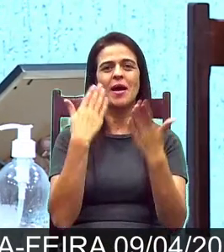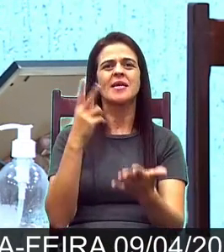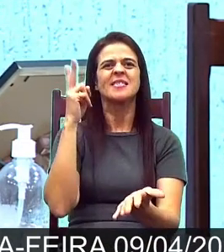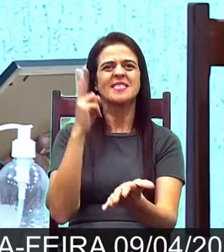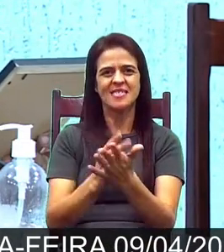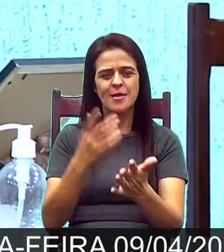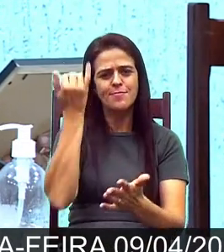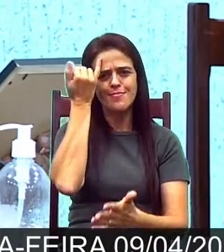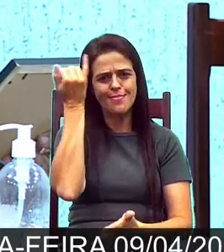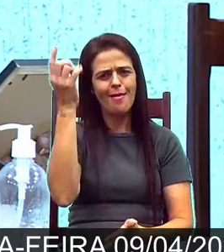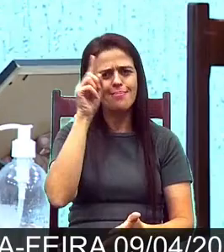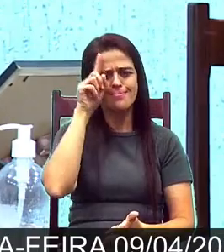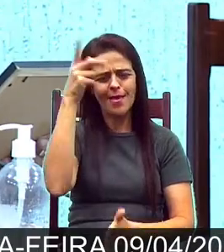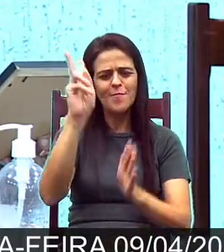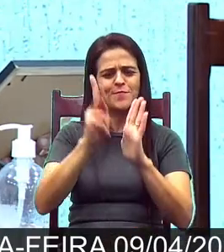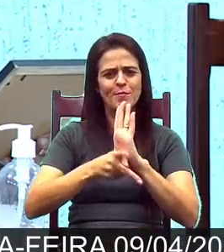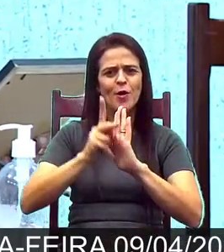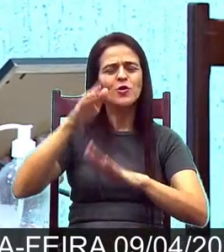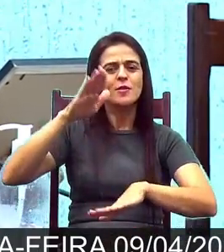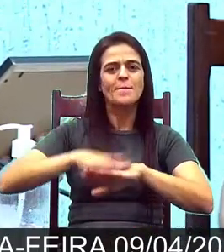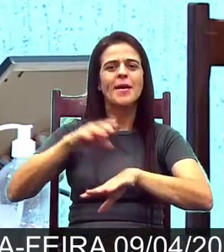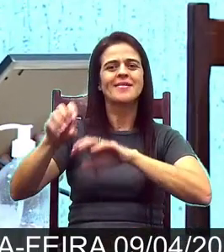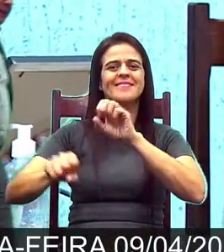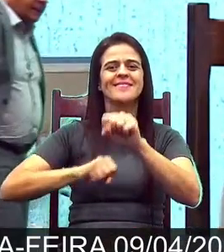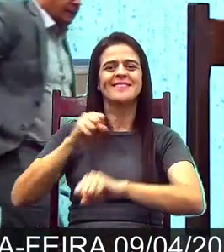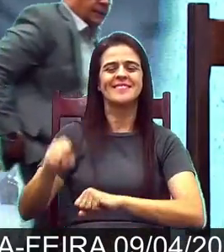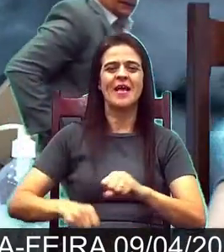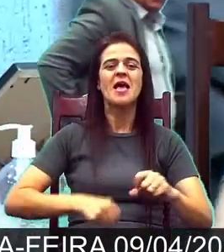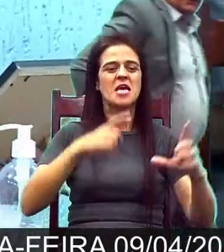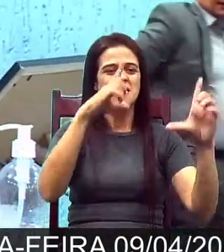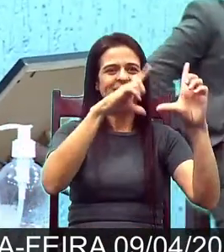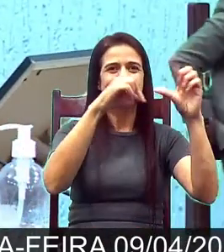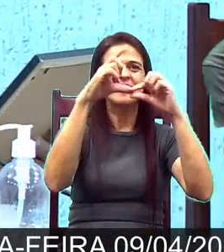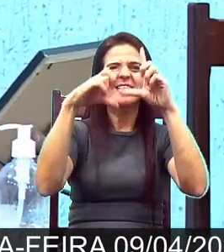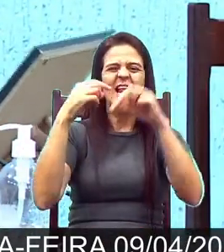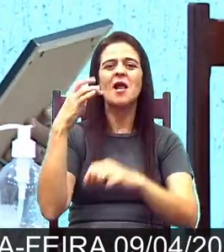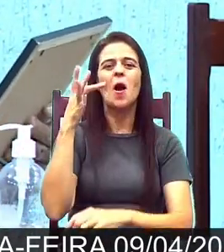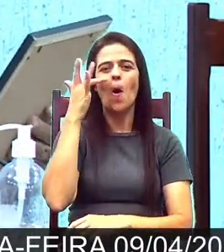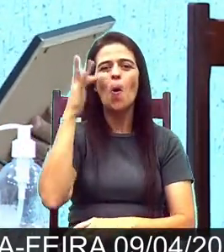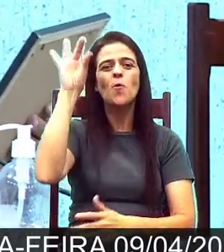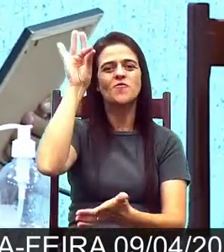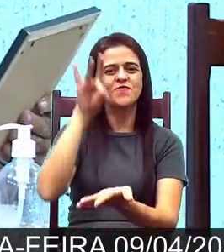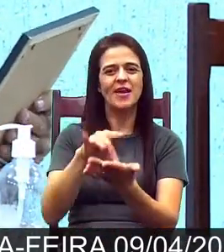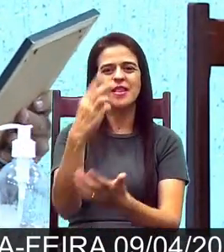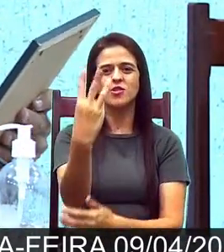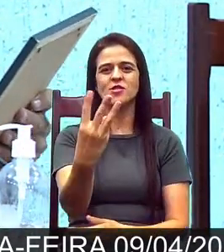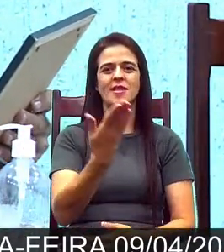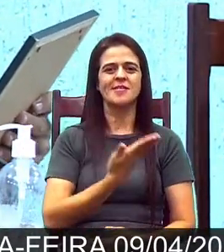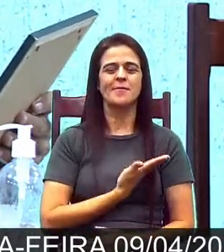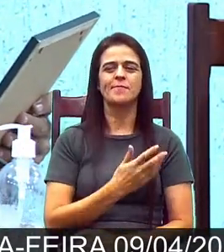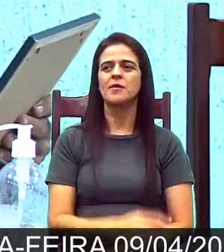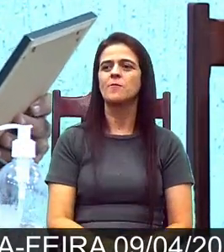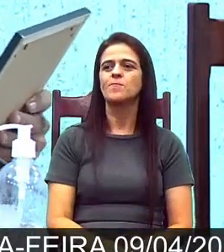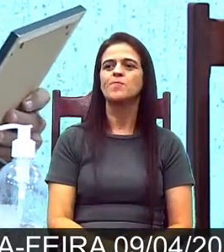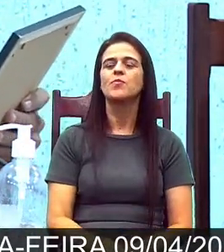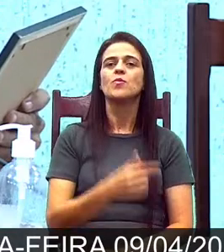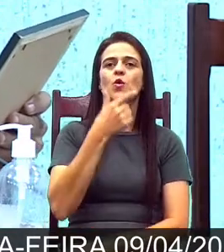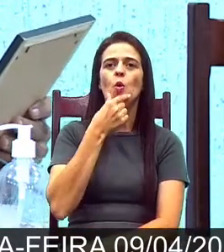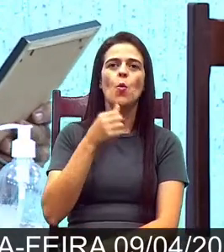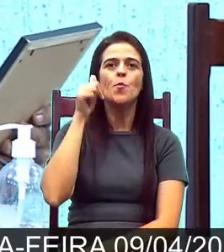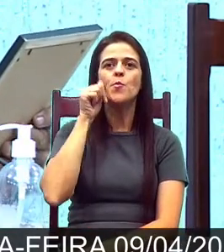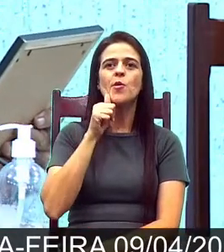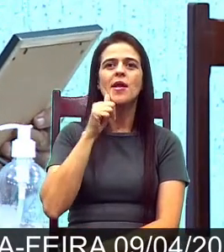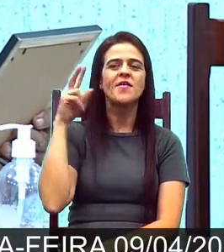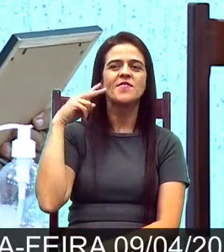para o ciclismo de Catalão. Estrela de ouro mesmo. Senhor presidente, senhores vereadores, público